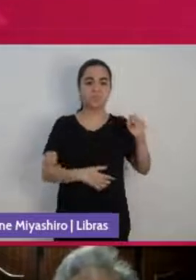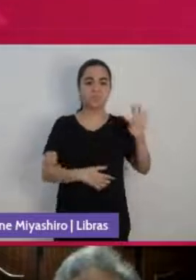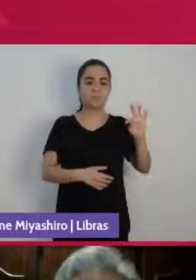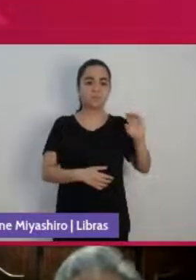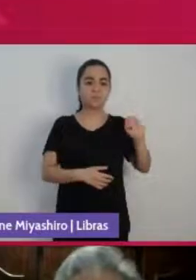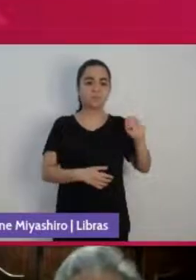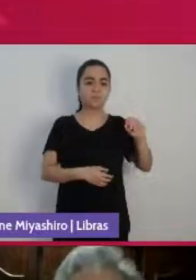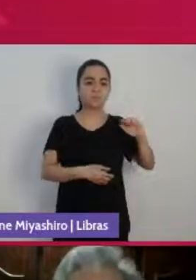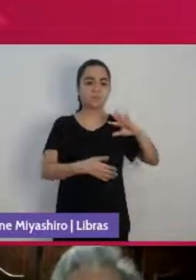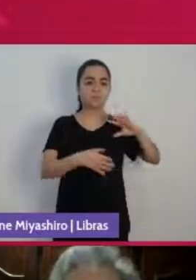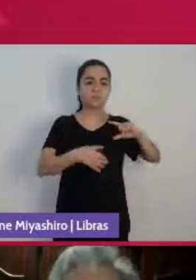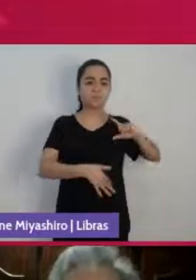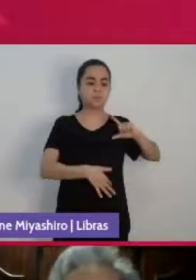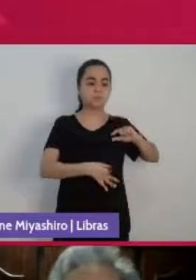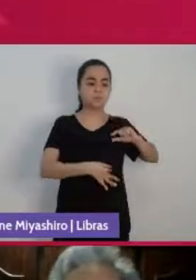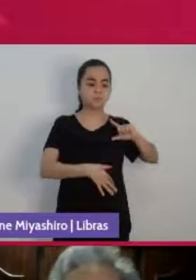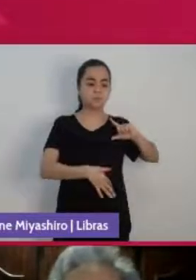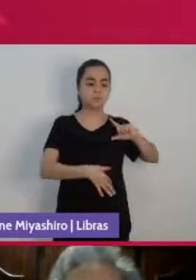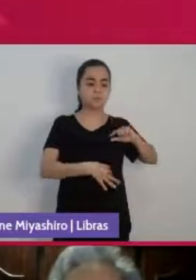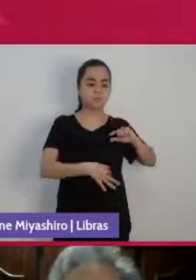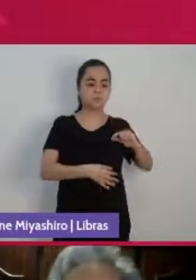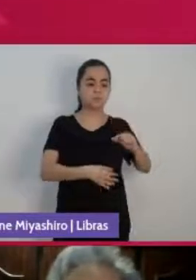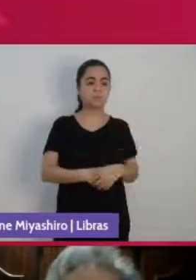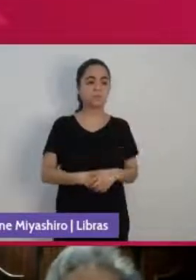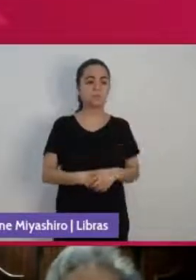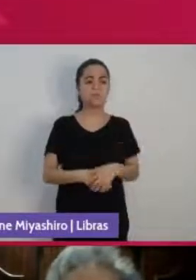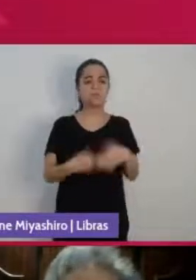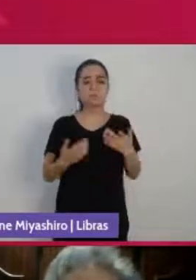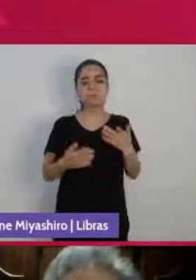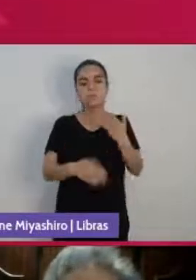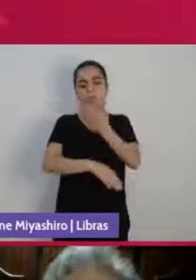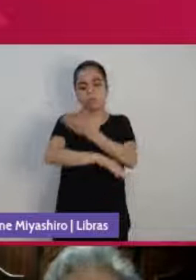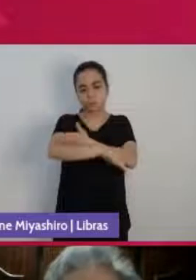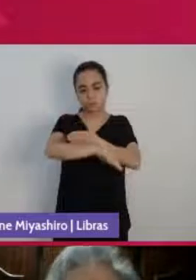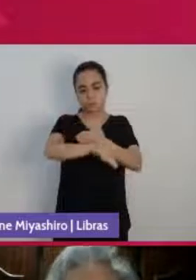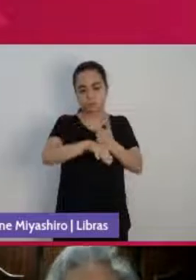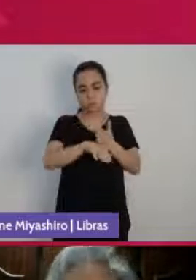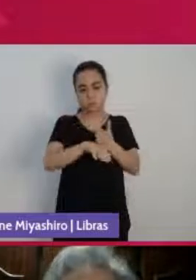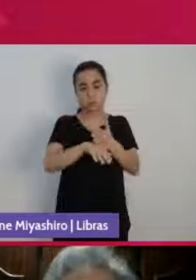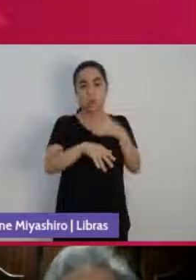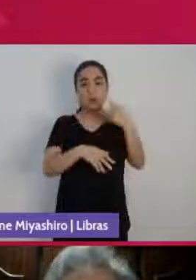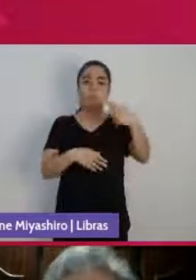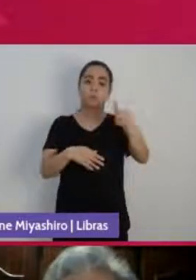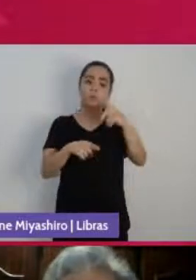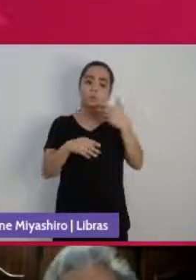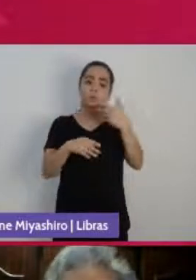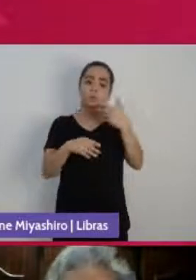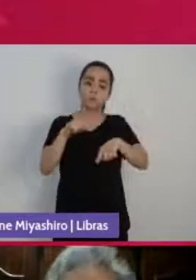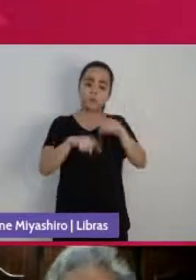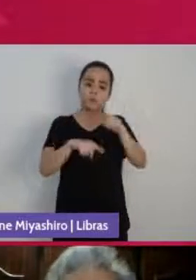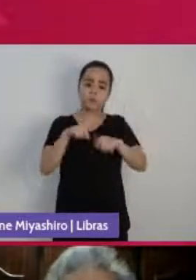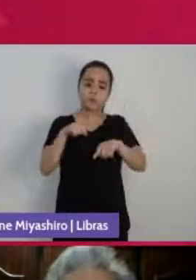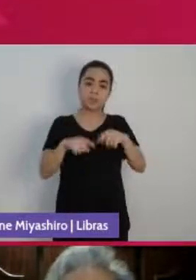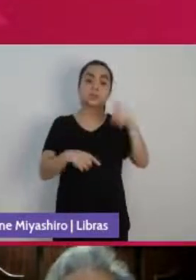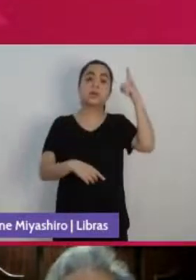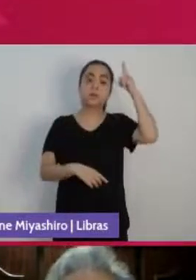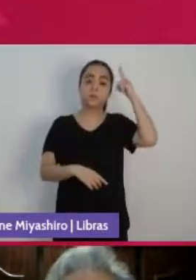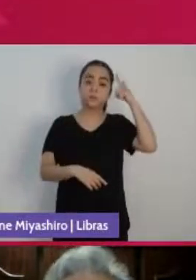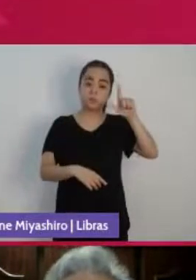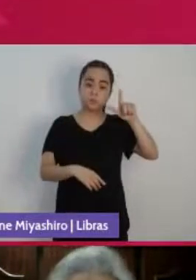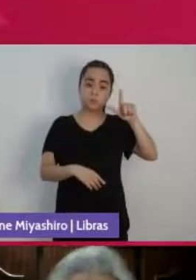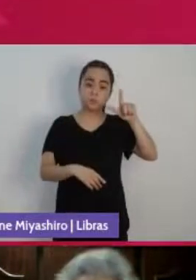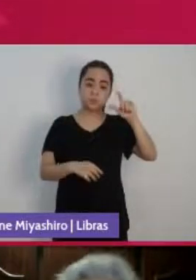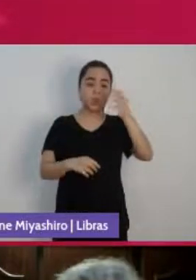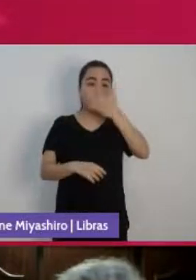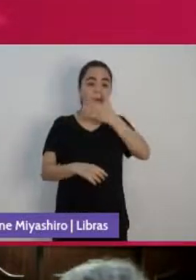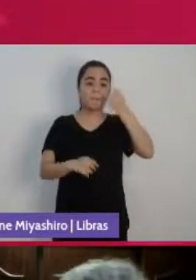e a compressão. Então, se acostume com o seu equipamento para que você consiga tirar o melhor